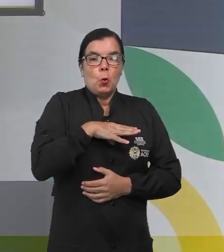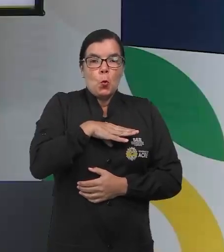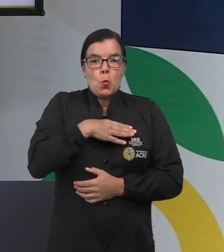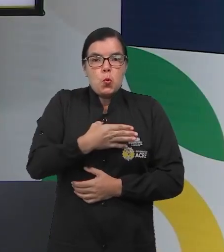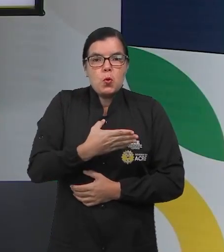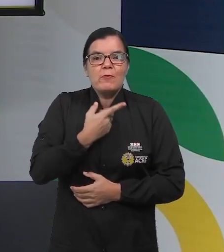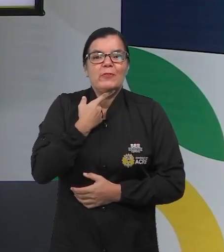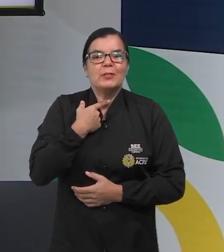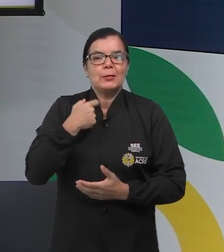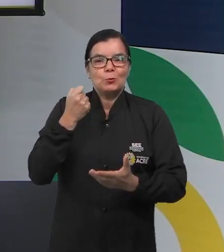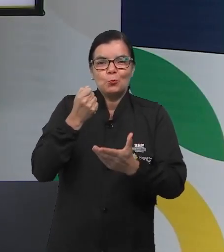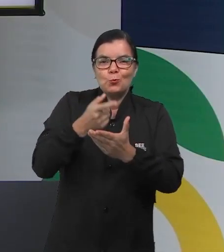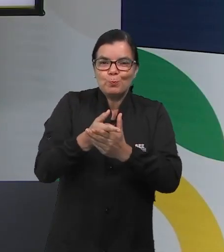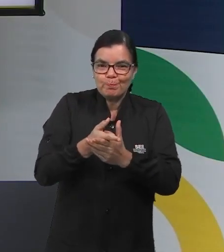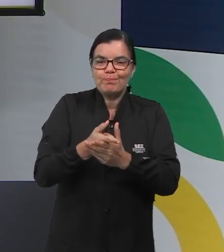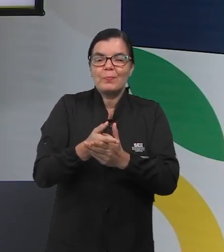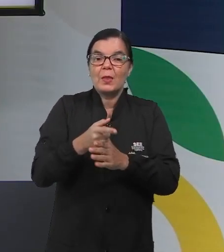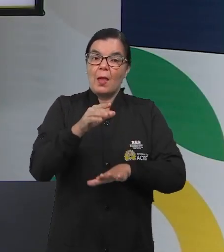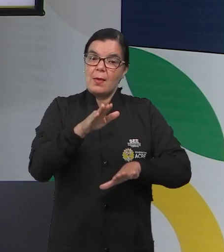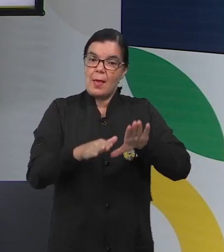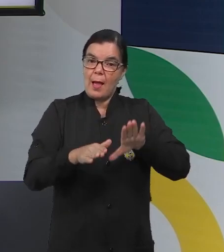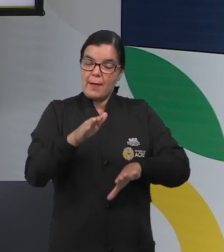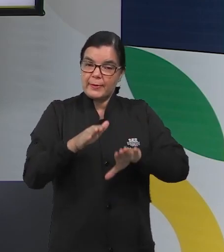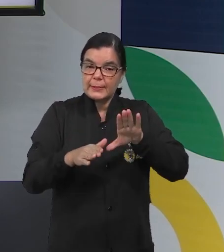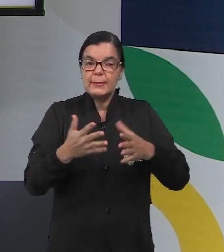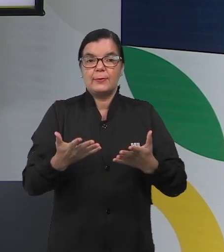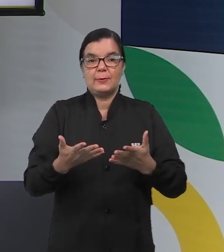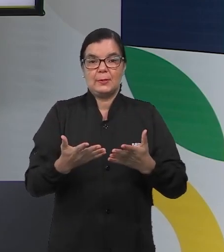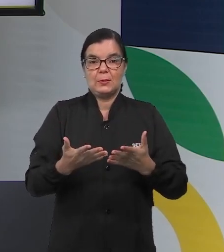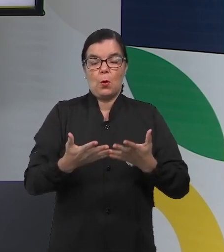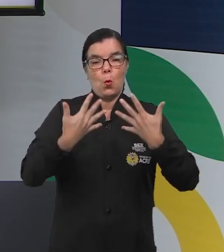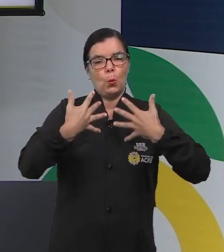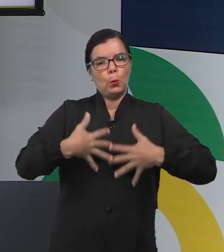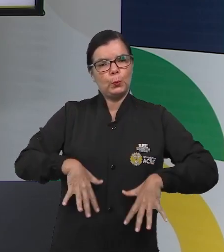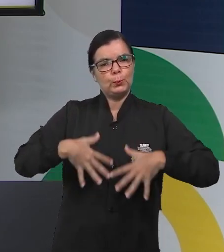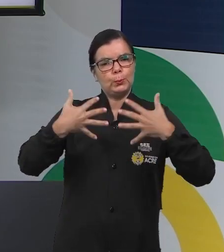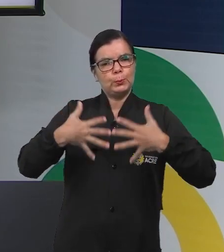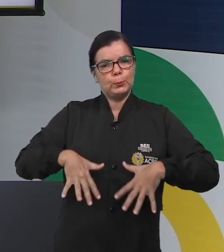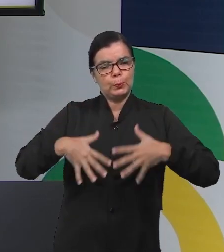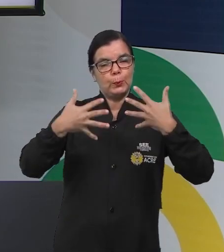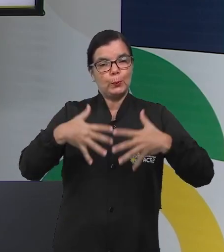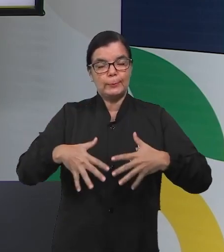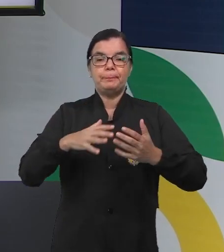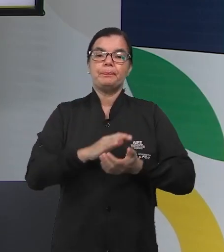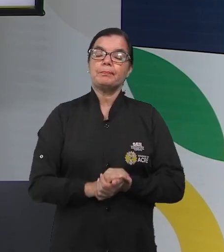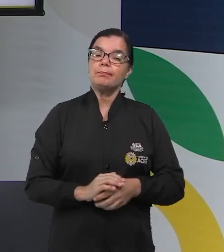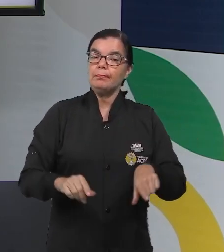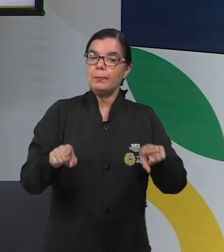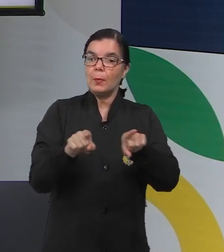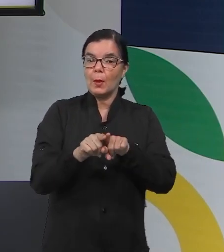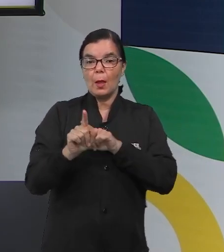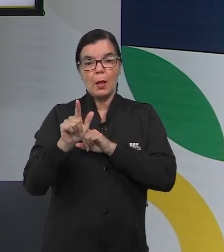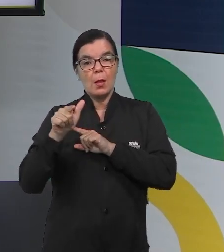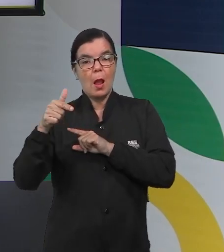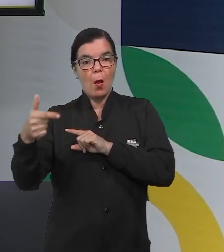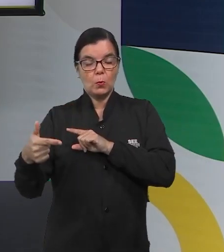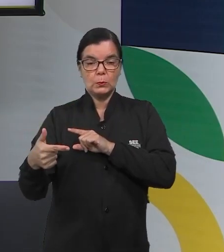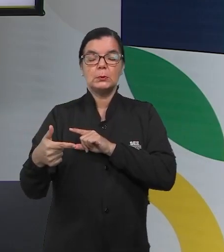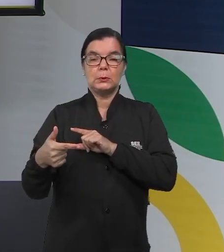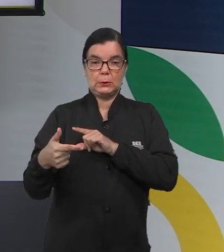a comprar e muitas vezes ela compra de forma excessiva, tá? E também a outra